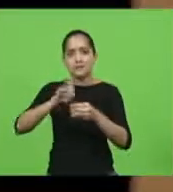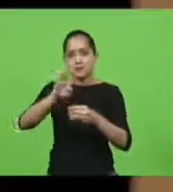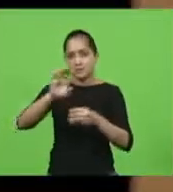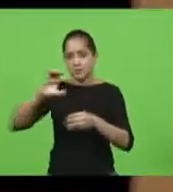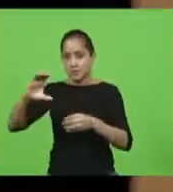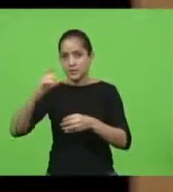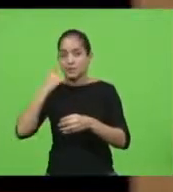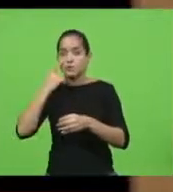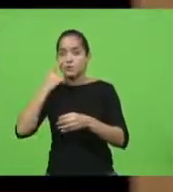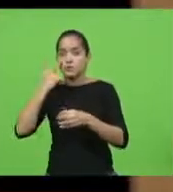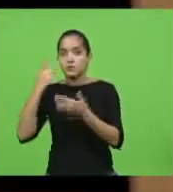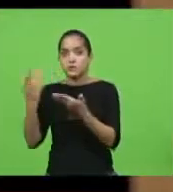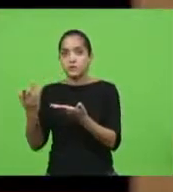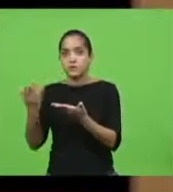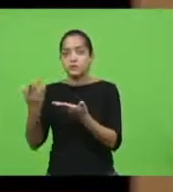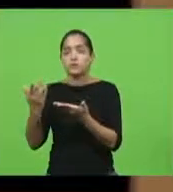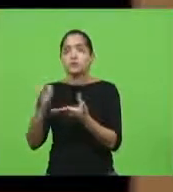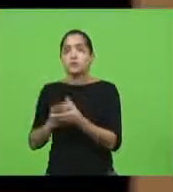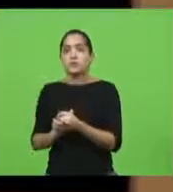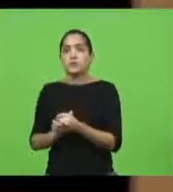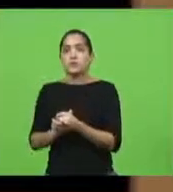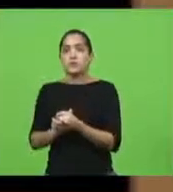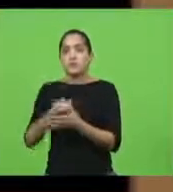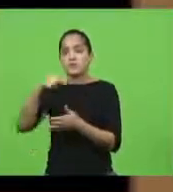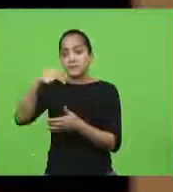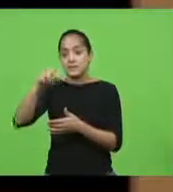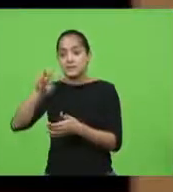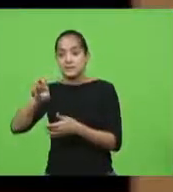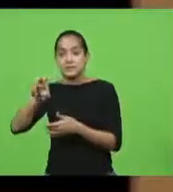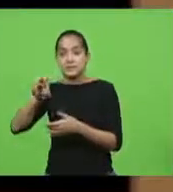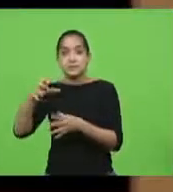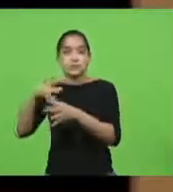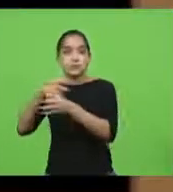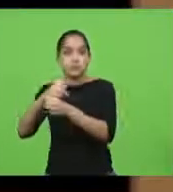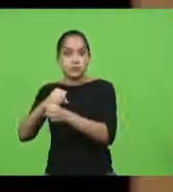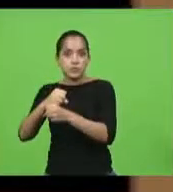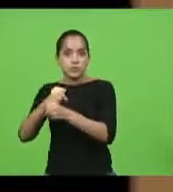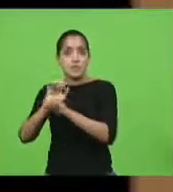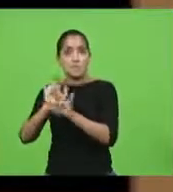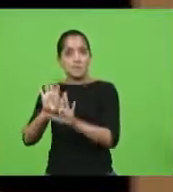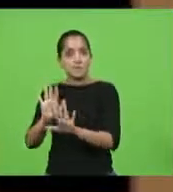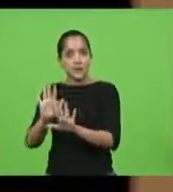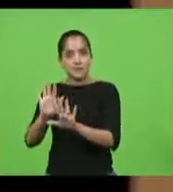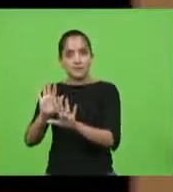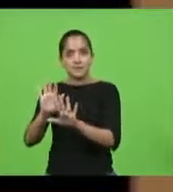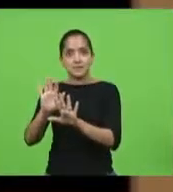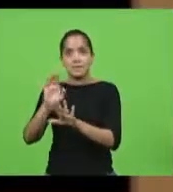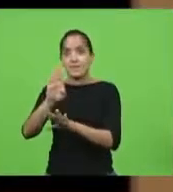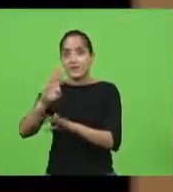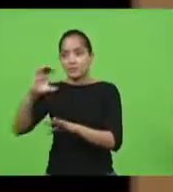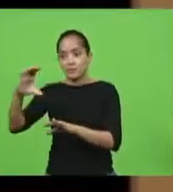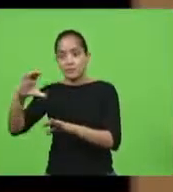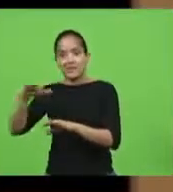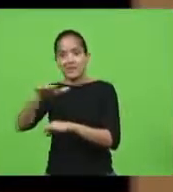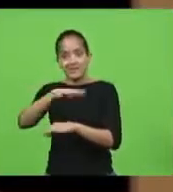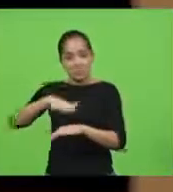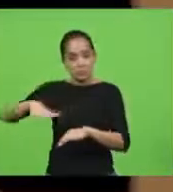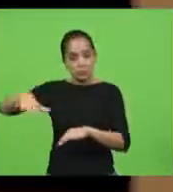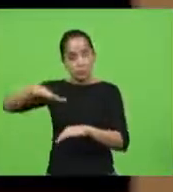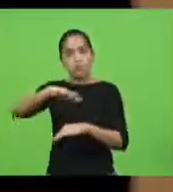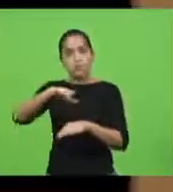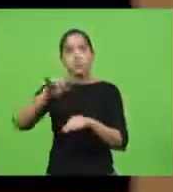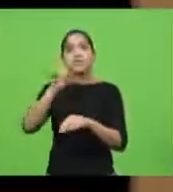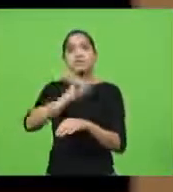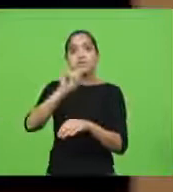veio o batalhão de Balneário 75, só que é um batalhão que pega Balneário e Itajaí. Então, pega duas